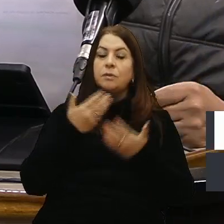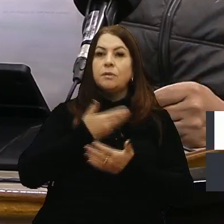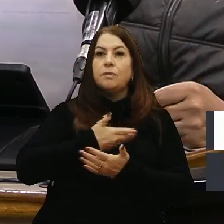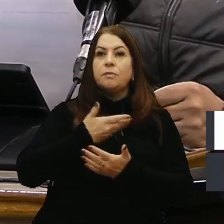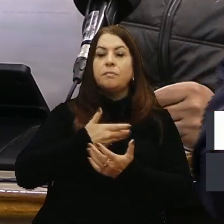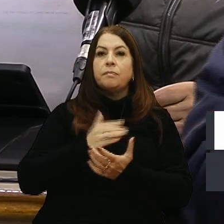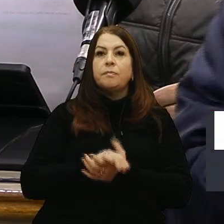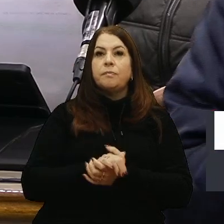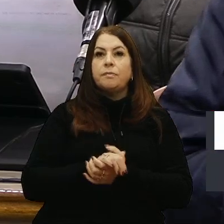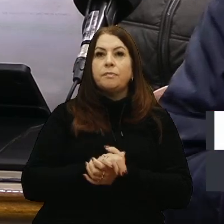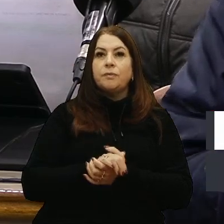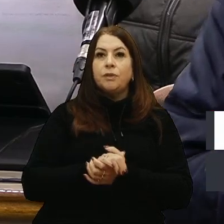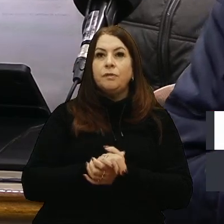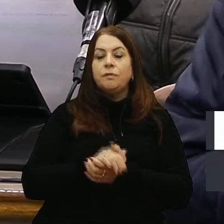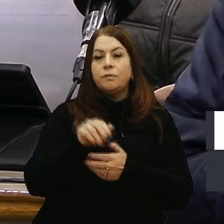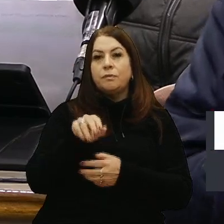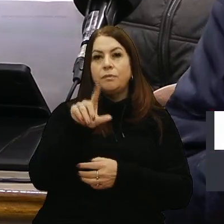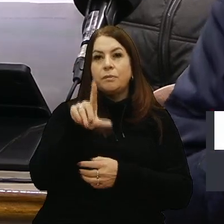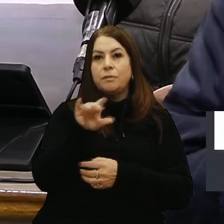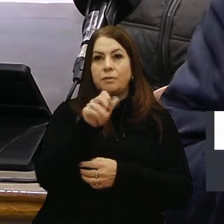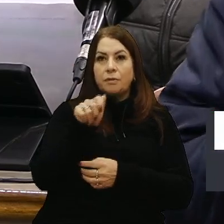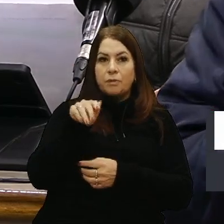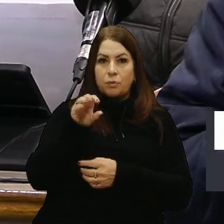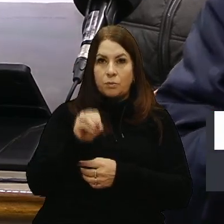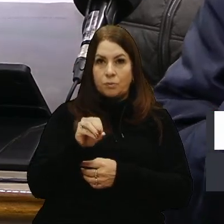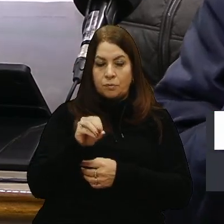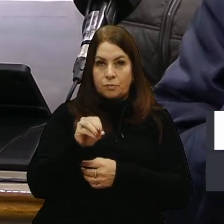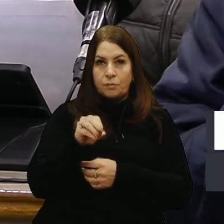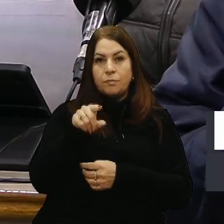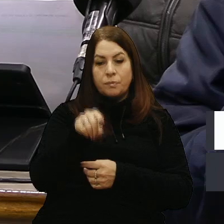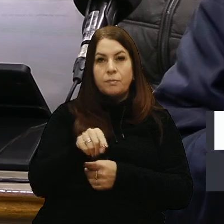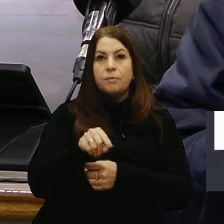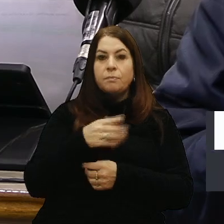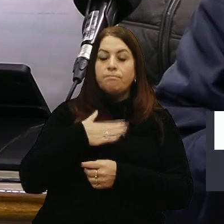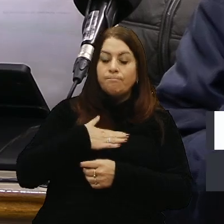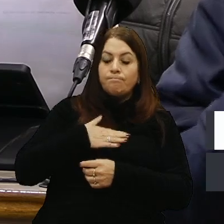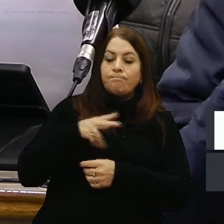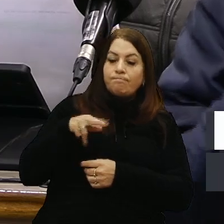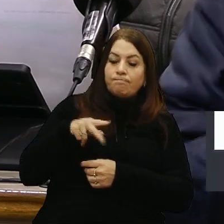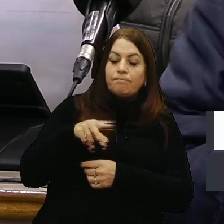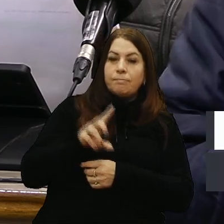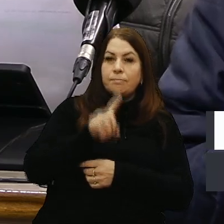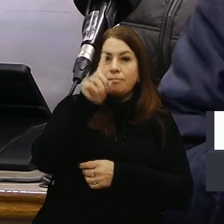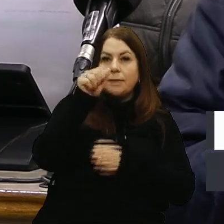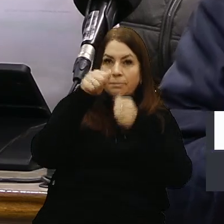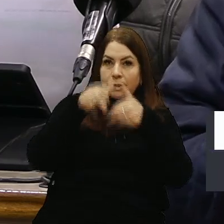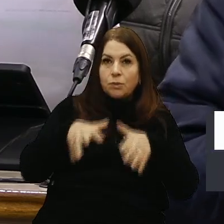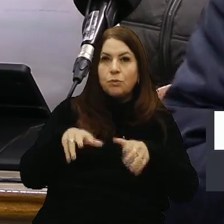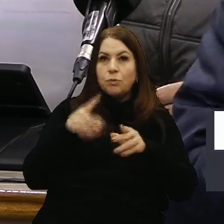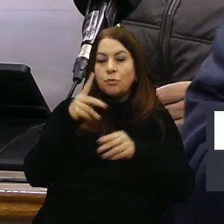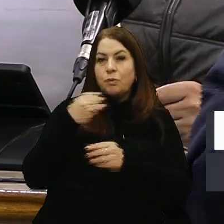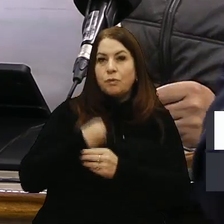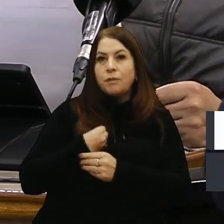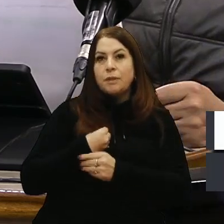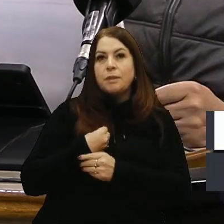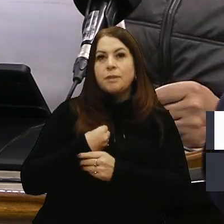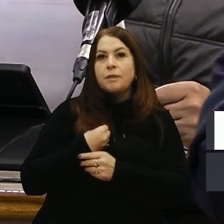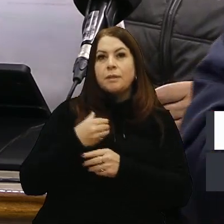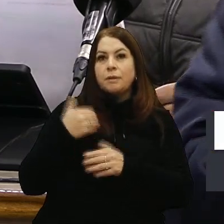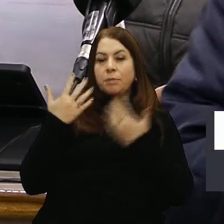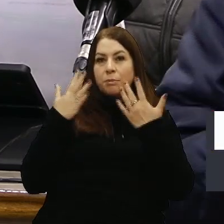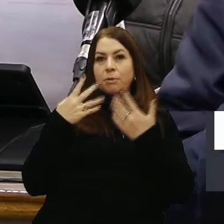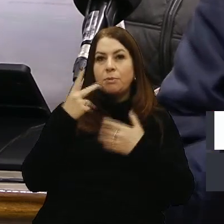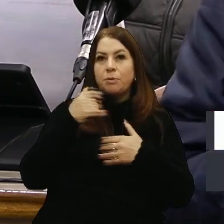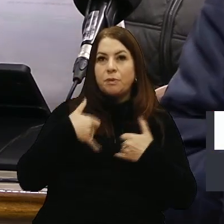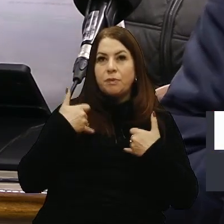amigo, irmão Leandro Massinani, meu irmão, que Deus abençoe a tua vida, parabéns pelo seu